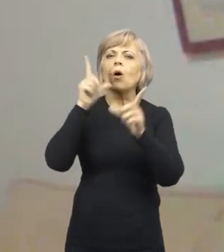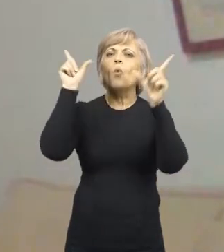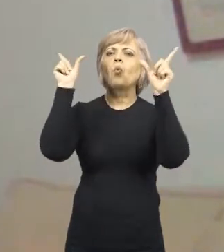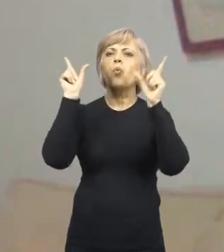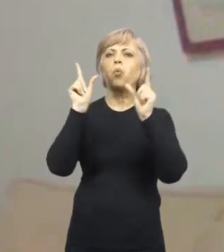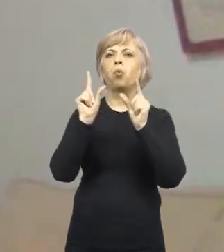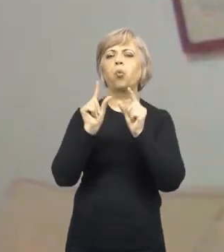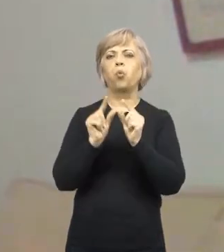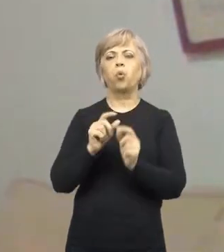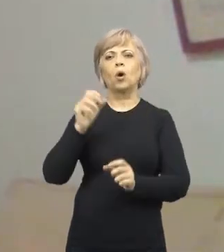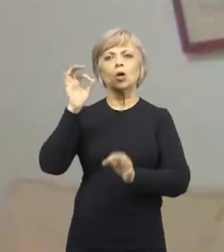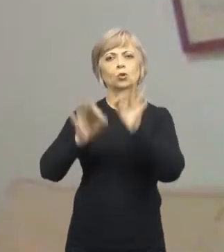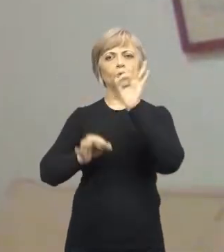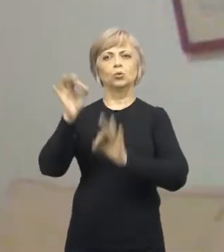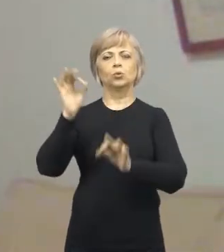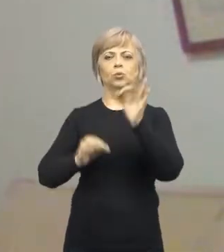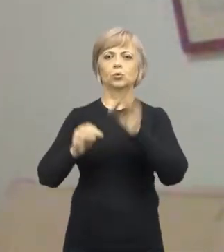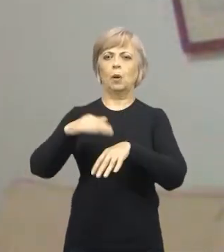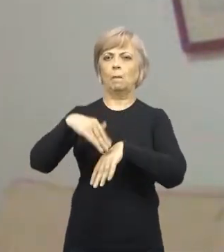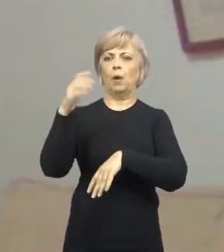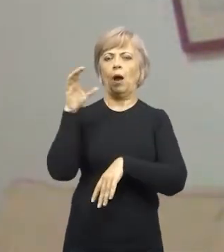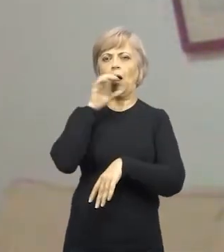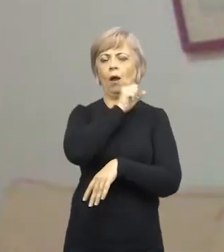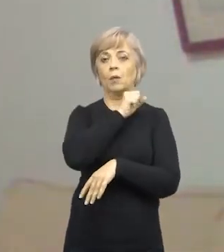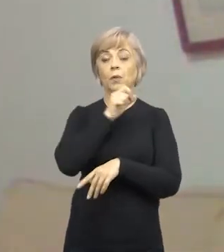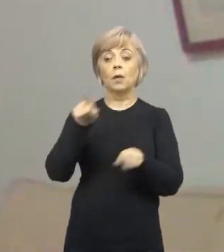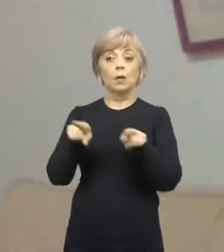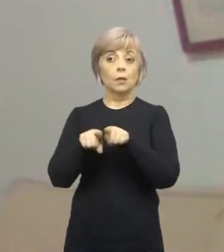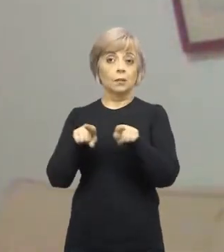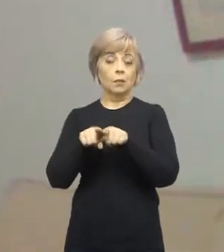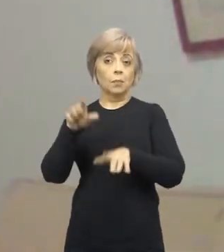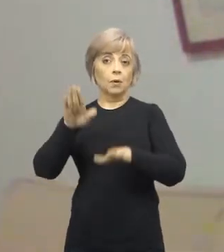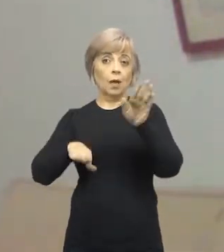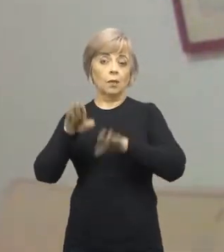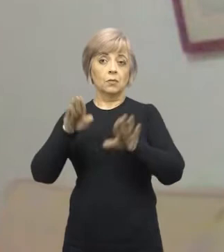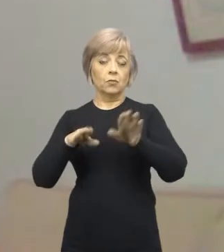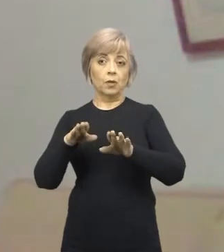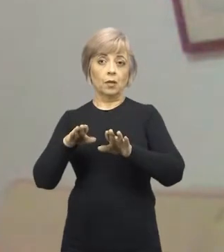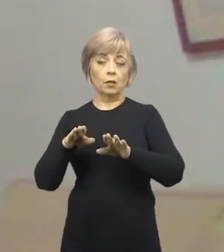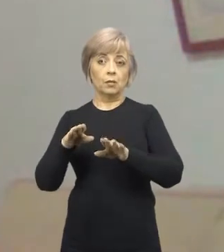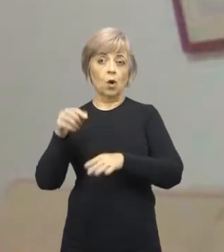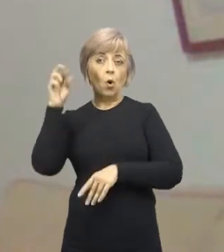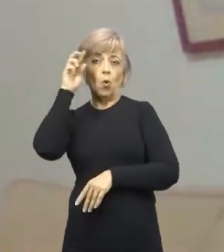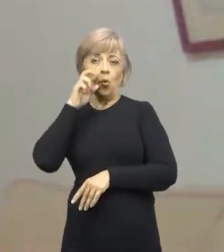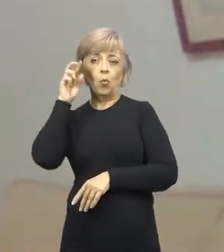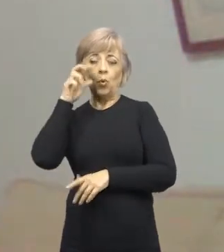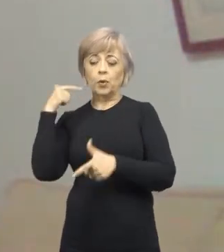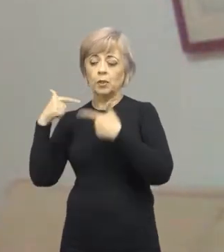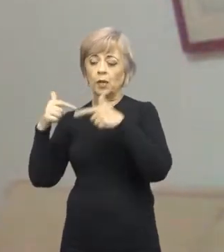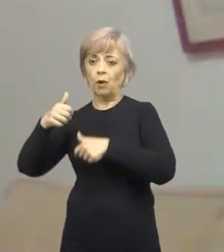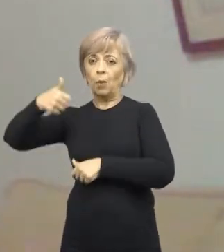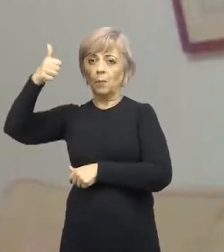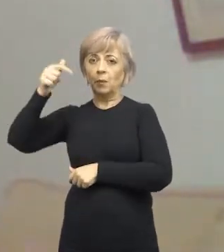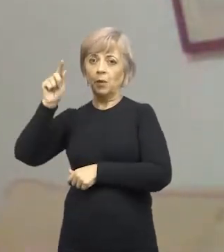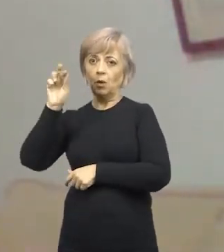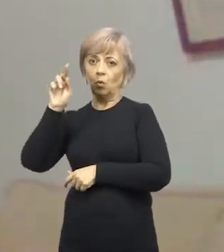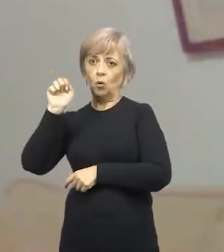dos julgamentos. Também verificamos que, às vezes, o promotor atua no primeiro